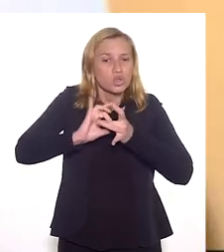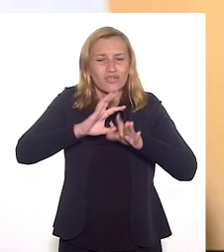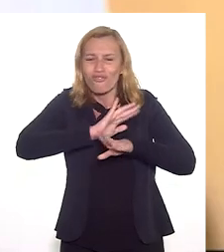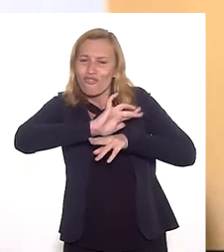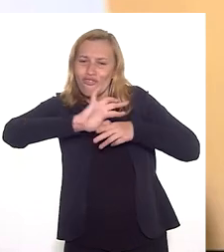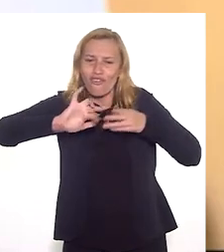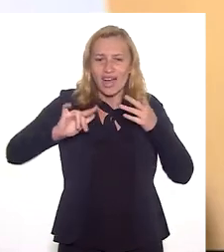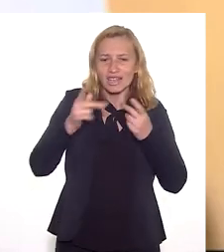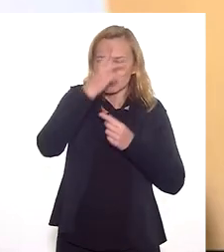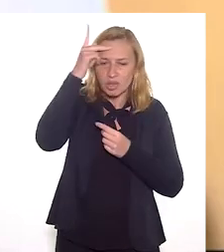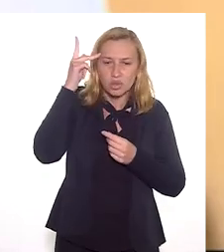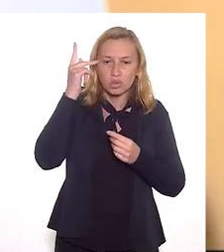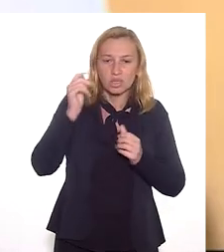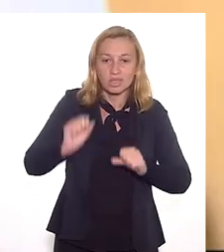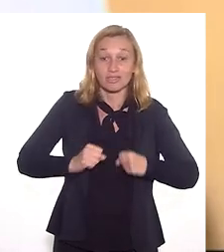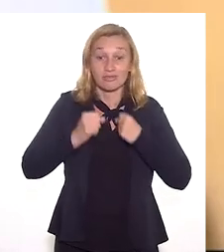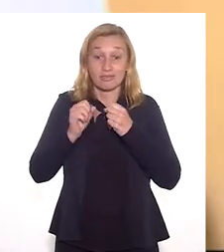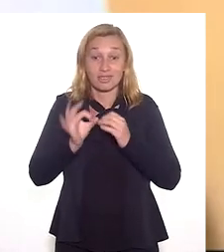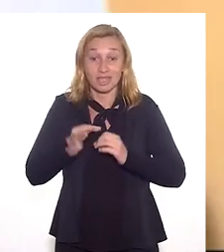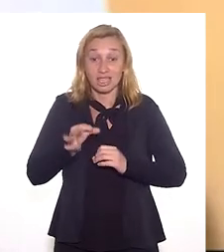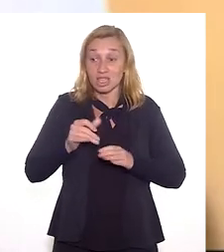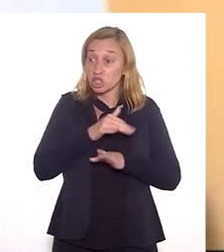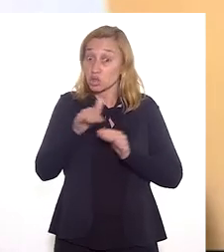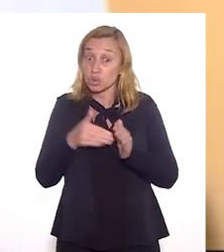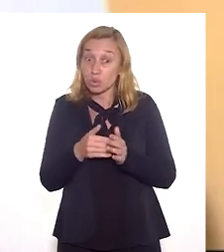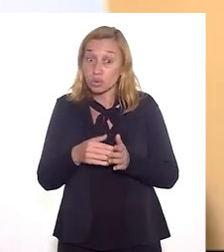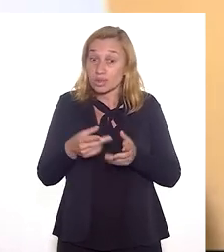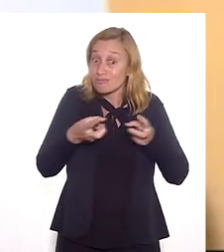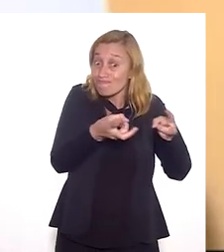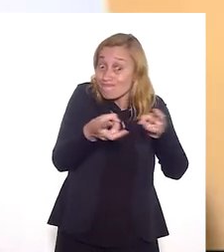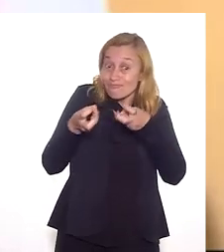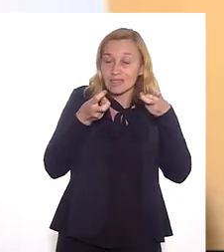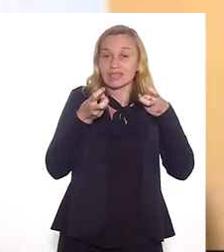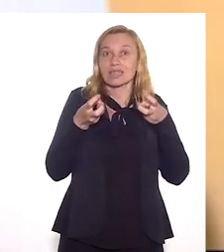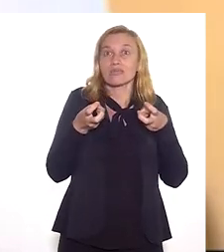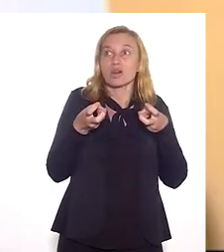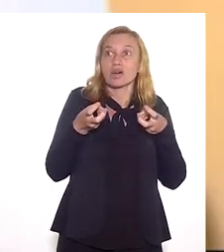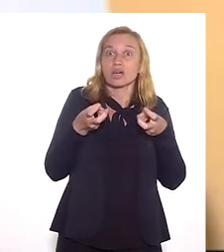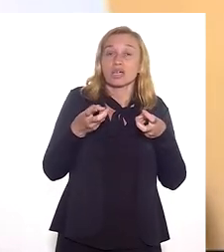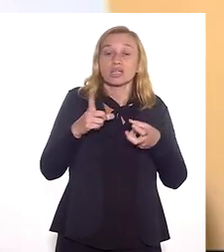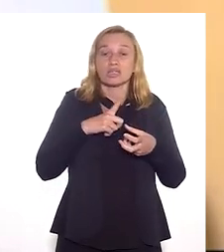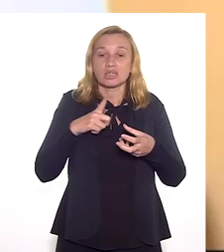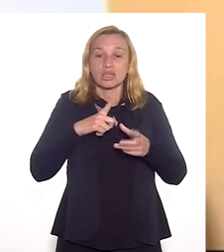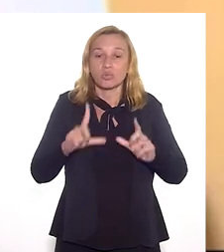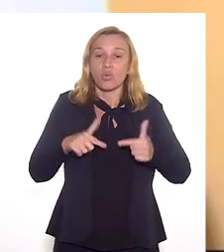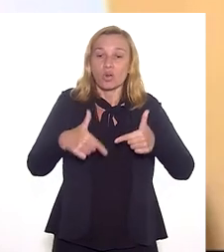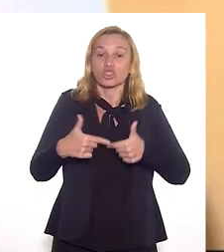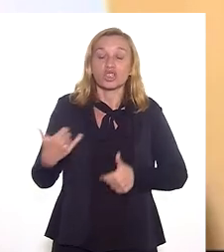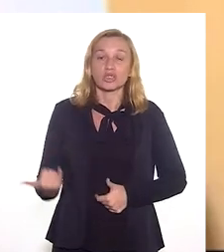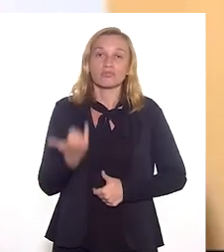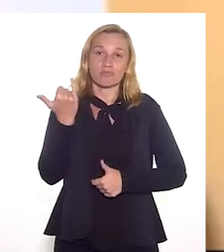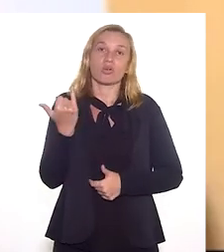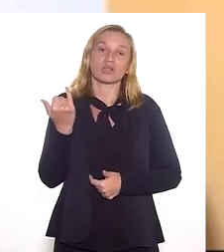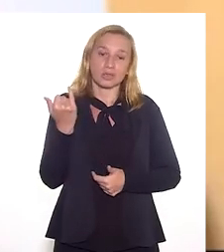tema que pode unir tantas pessoas, é garantir que todas elas se percebam